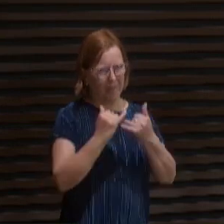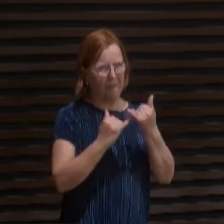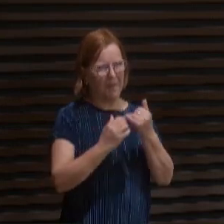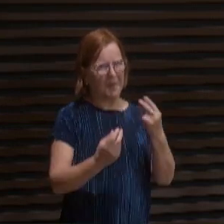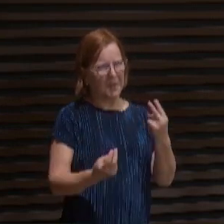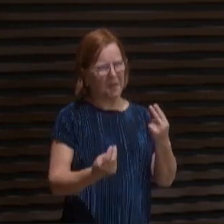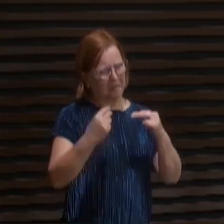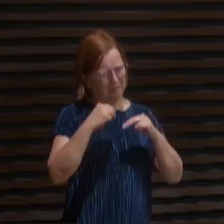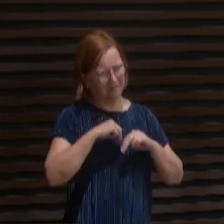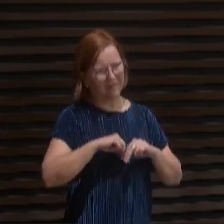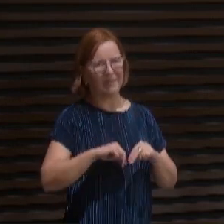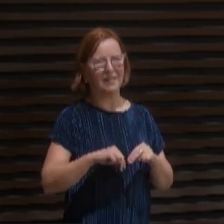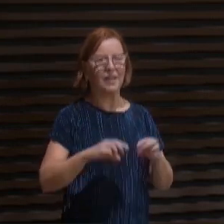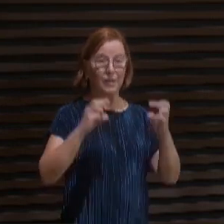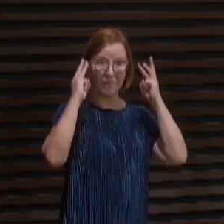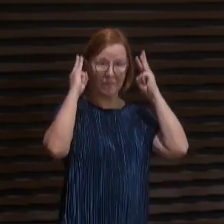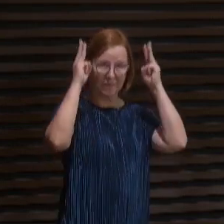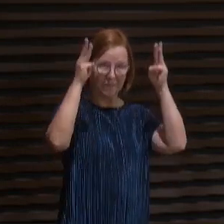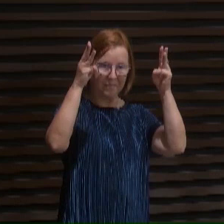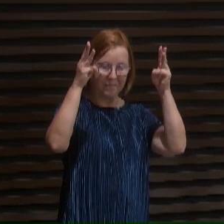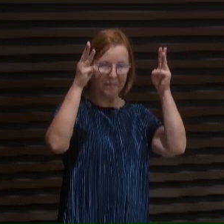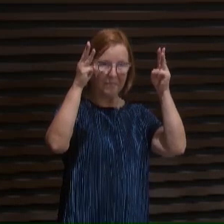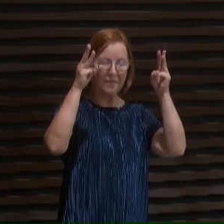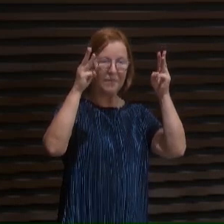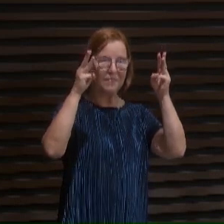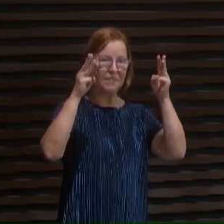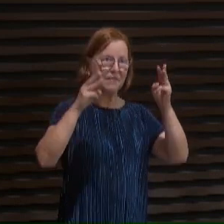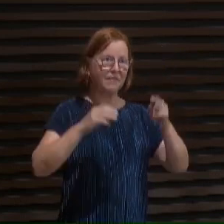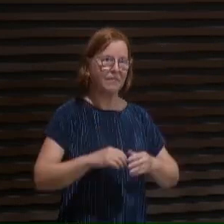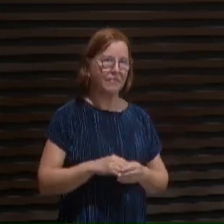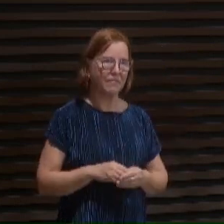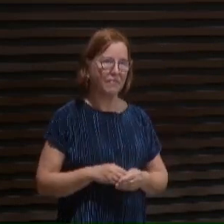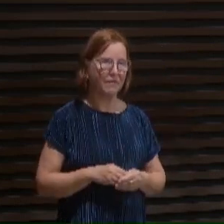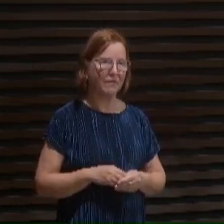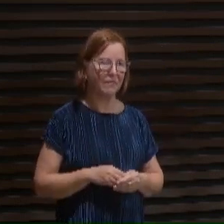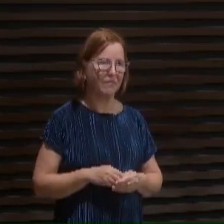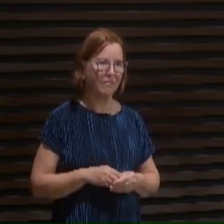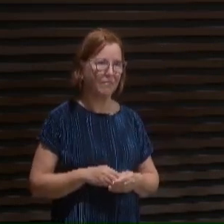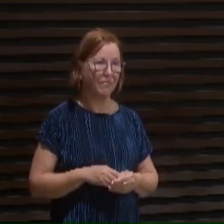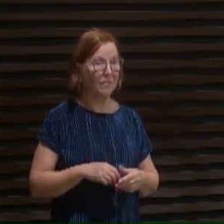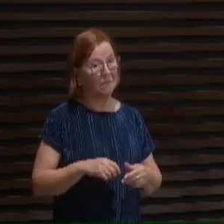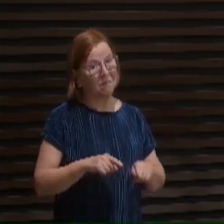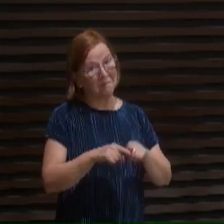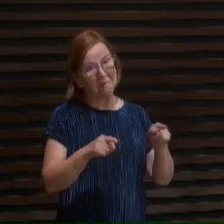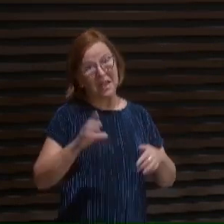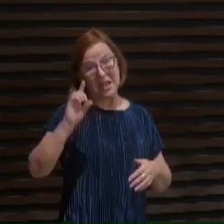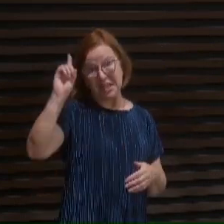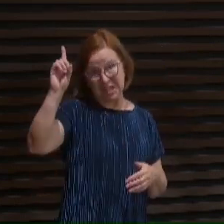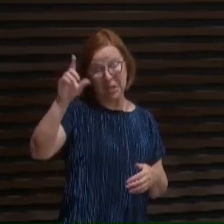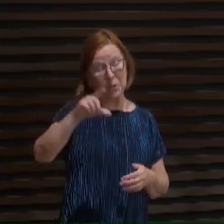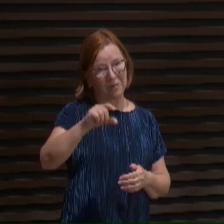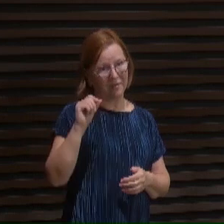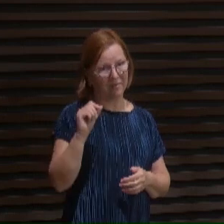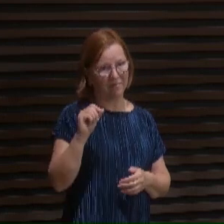e relutância de Moisés, foi por isso que Deus o escolheu.